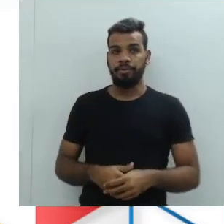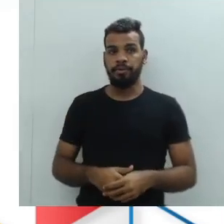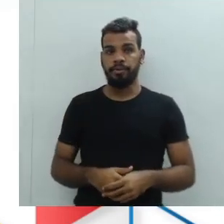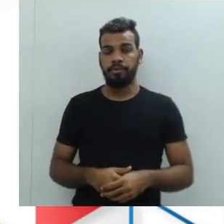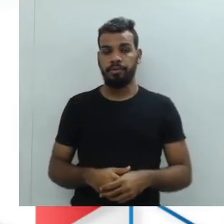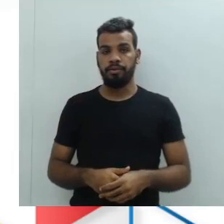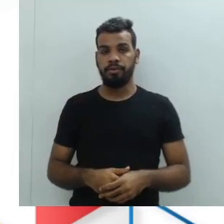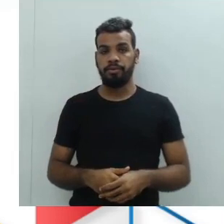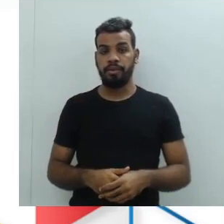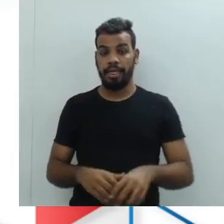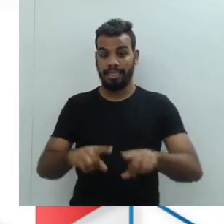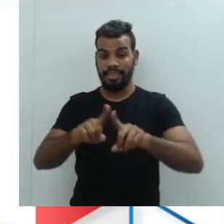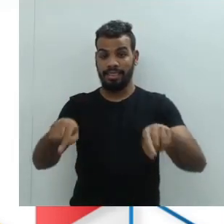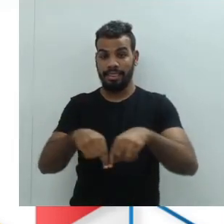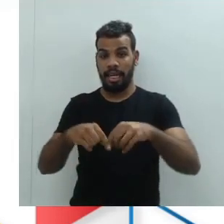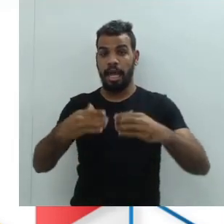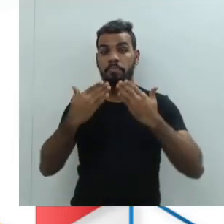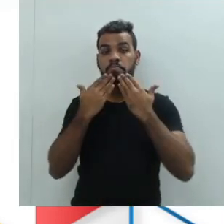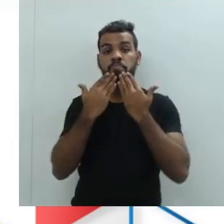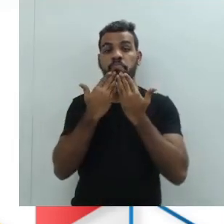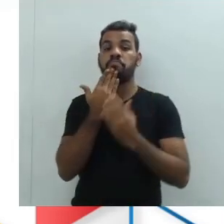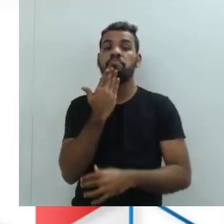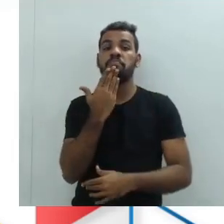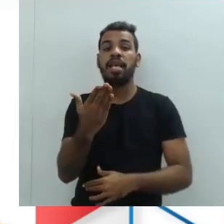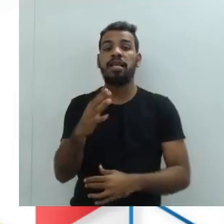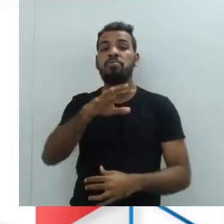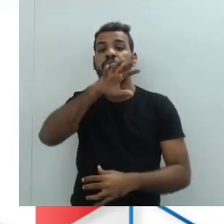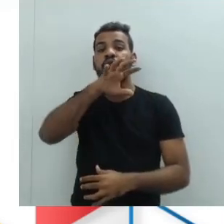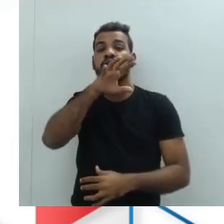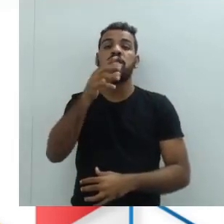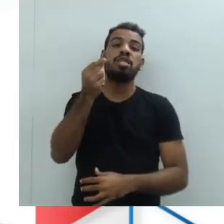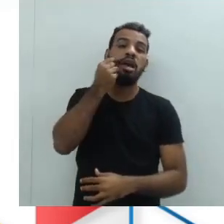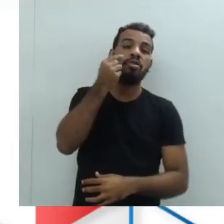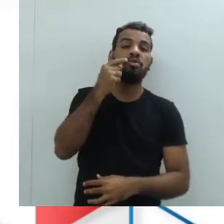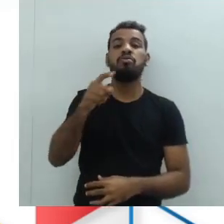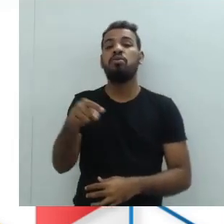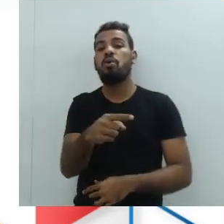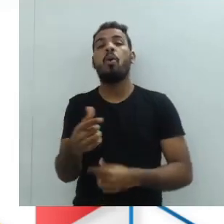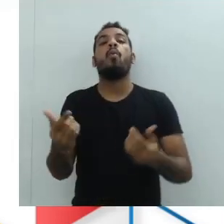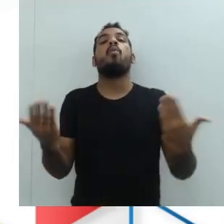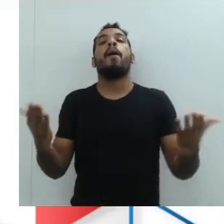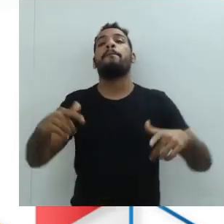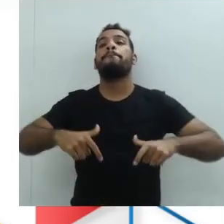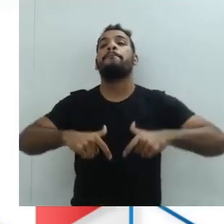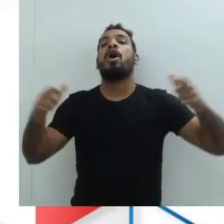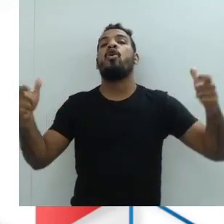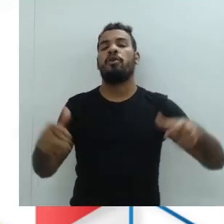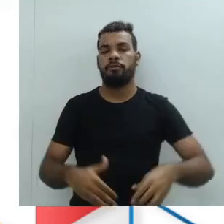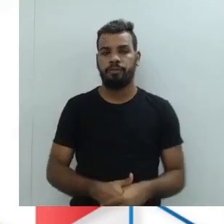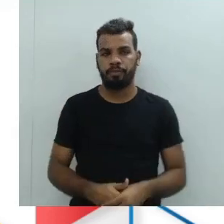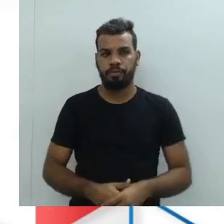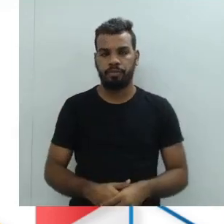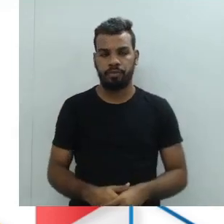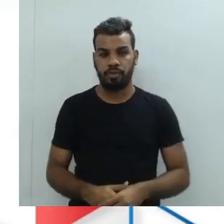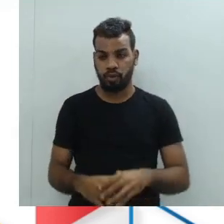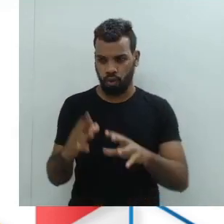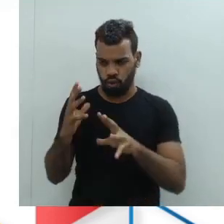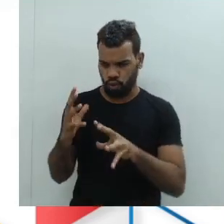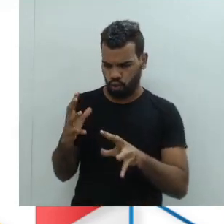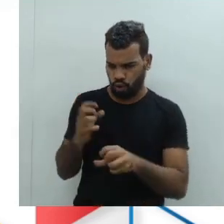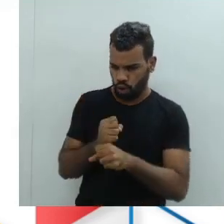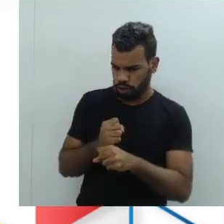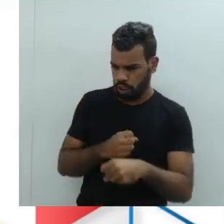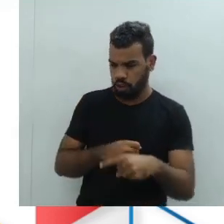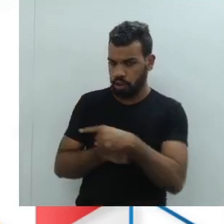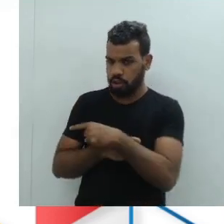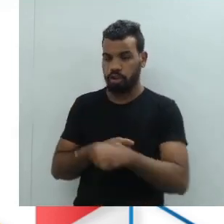maior torcida na sala? Vamos lá. Veja, aí como é que você vai saber? Quando você vai para o total, né, você